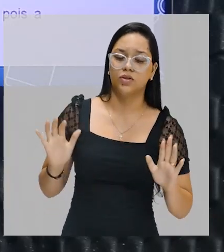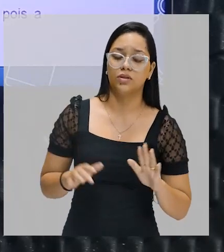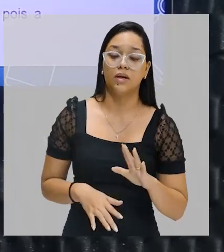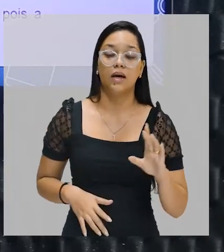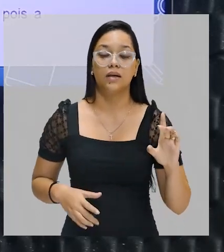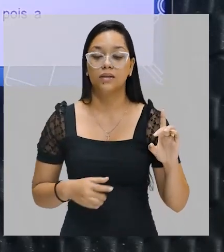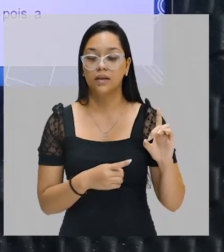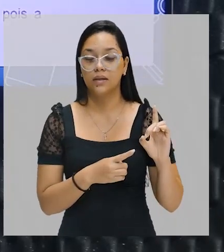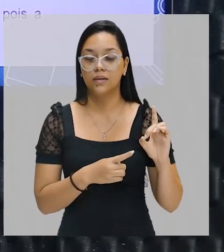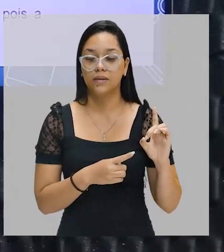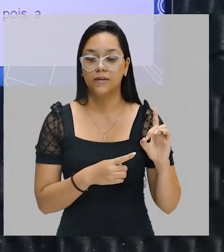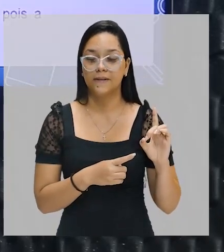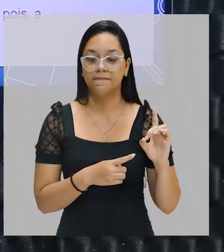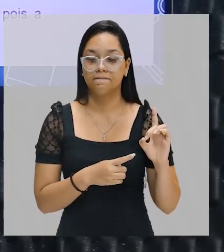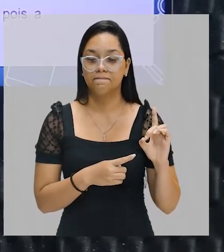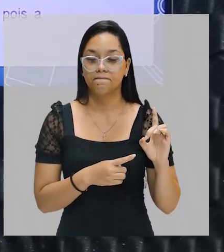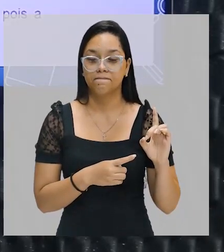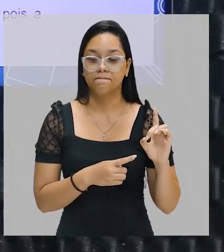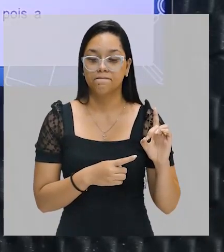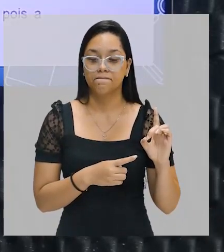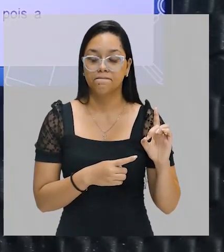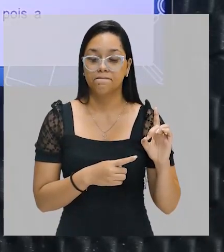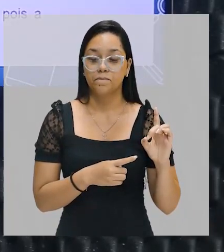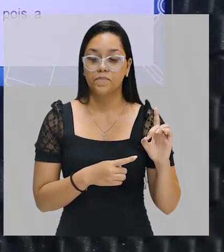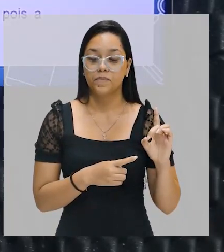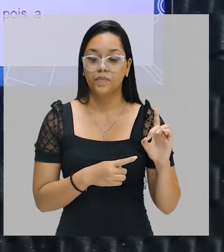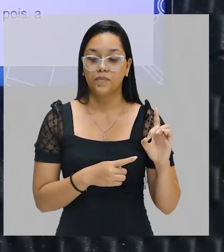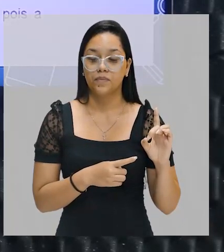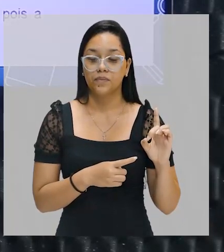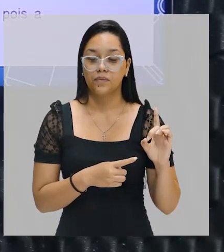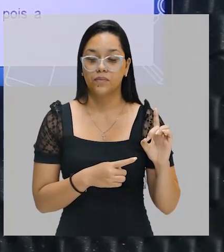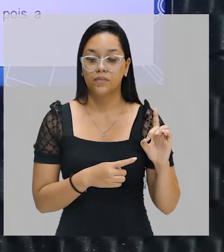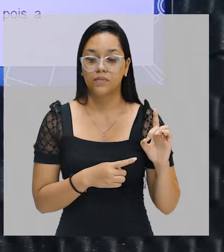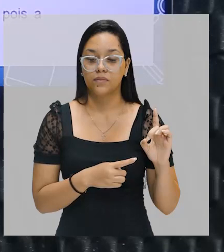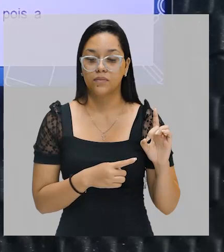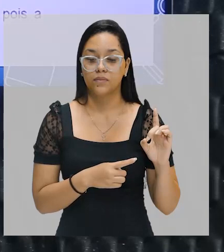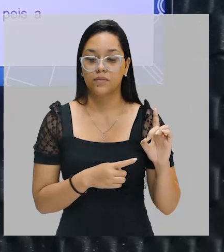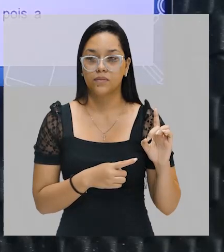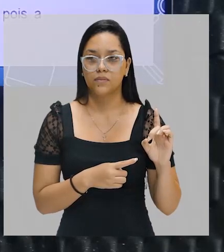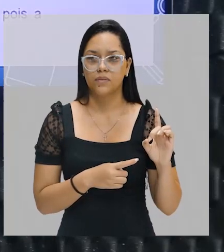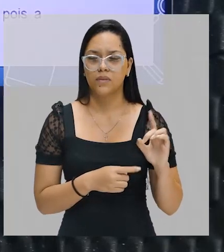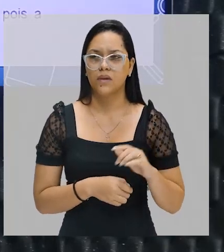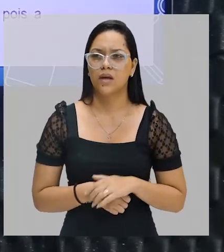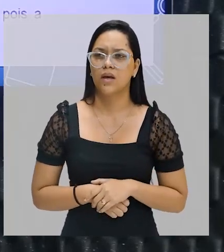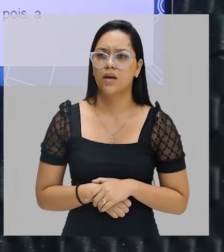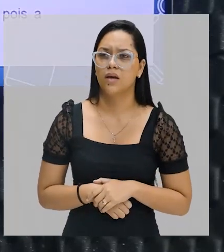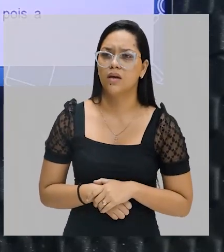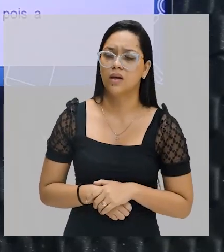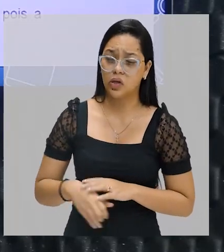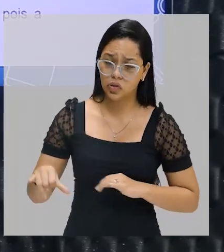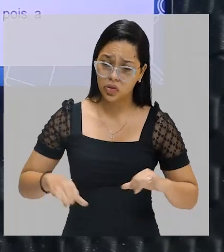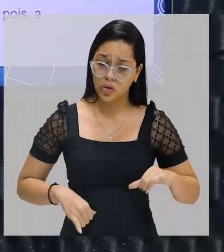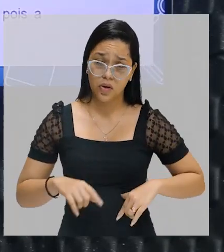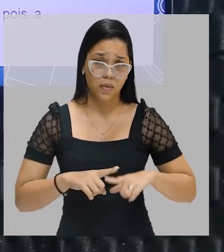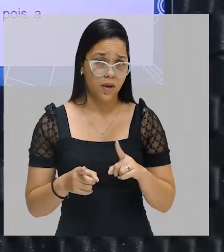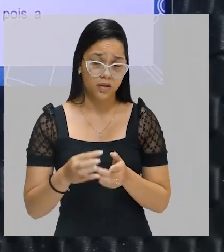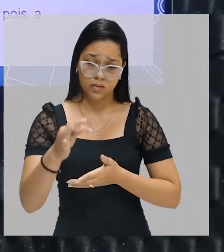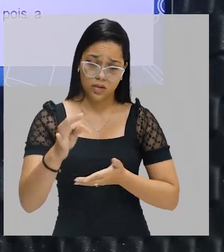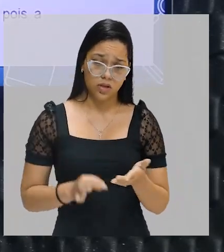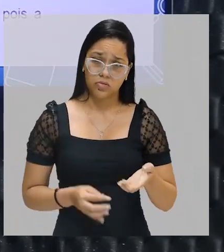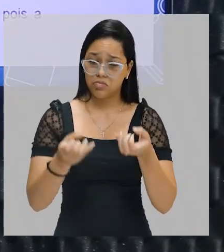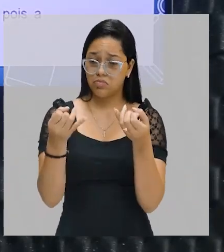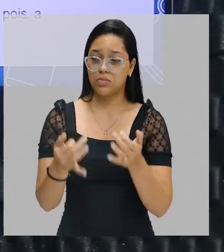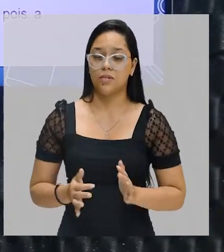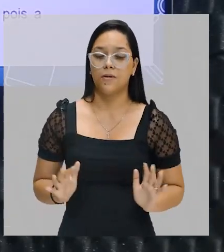Letra D. Preconceito contra a pessoa obesa, pois ela sofre discriminação em diversos espaços sociais? Até sofre, mas o texto também não fala